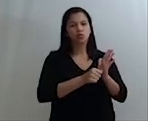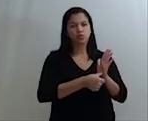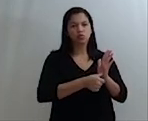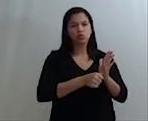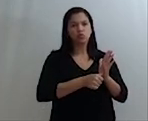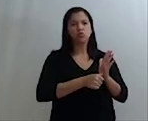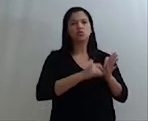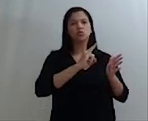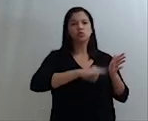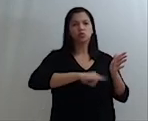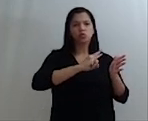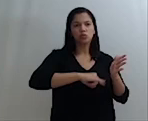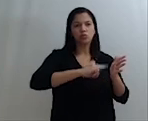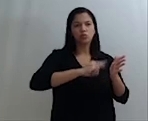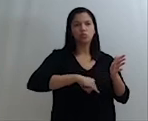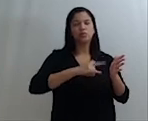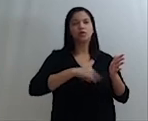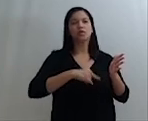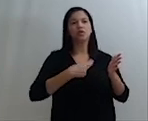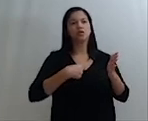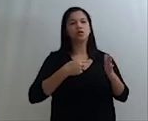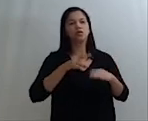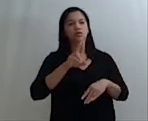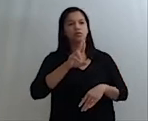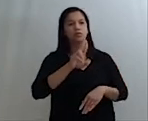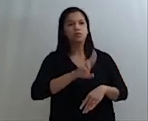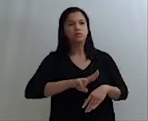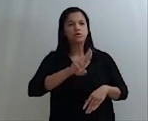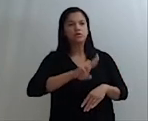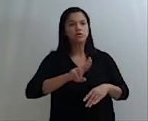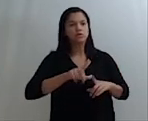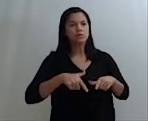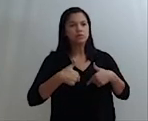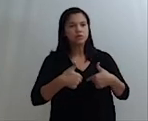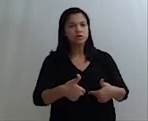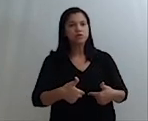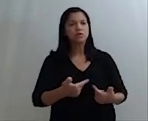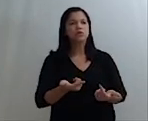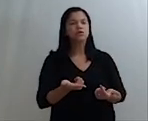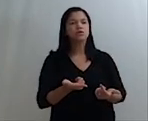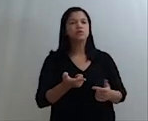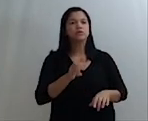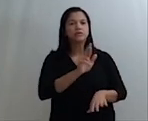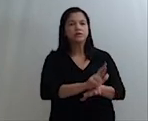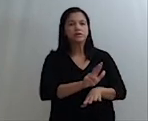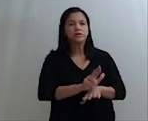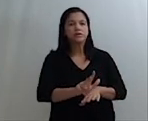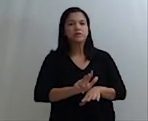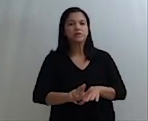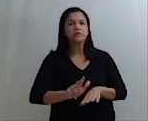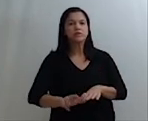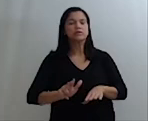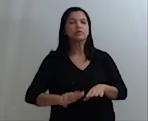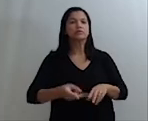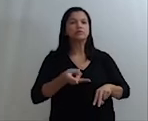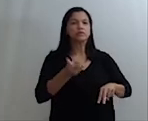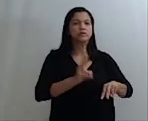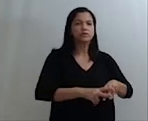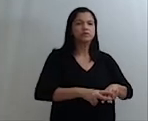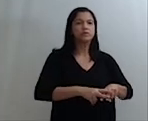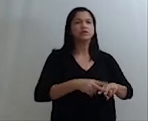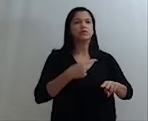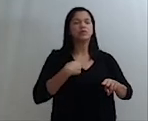licitações chamada operação eneagrama cautelares diversos da prisão necessidade fundamentação